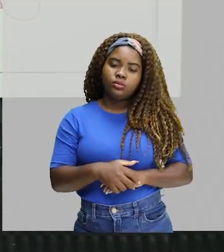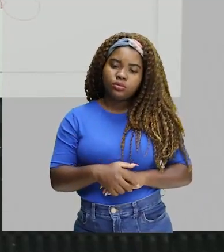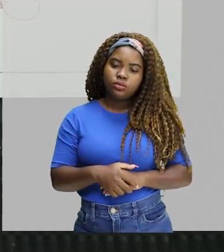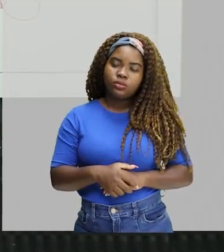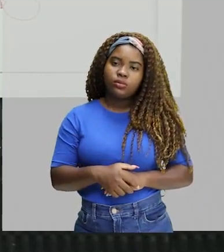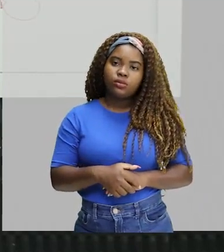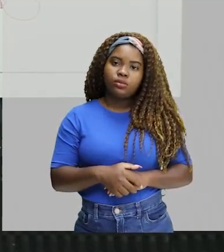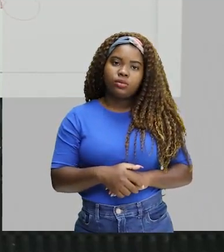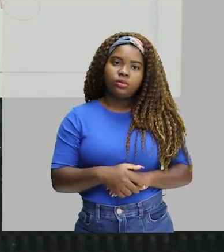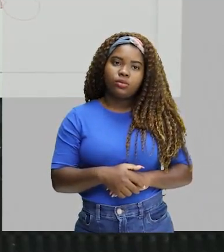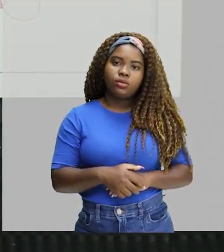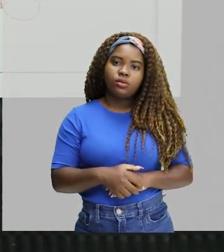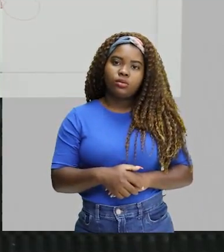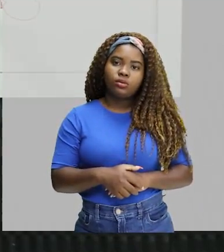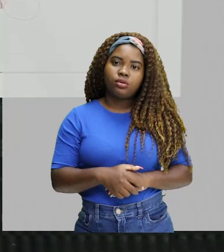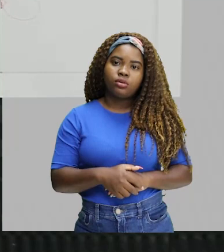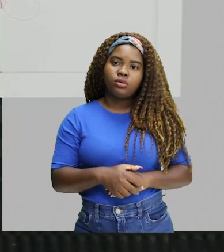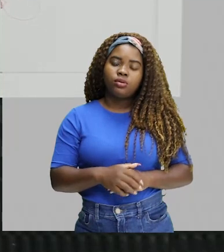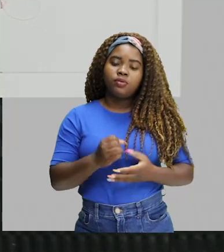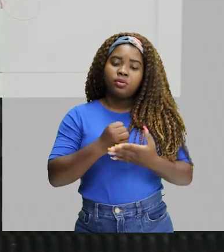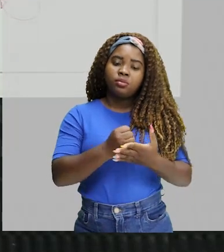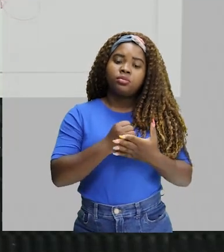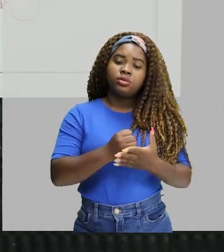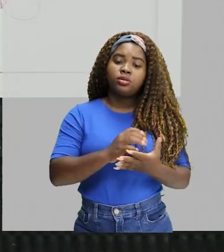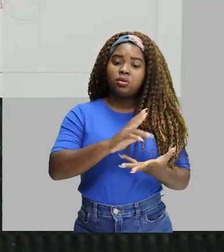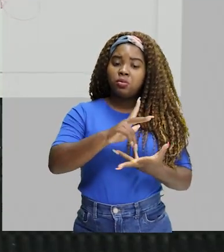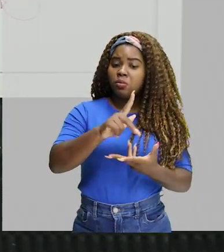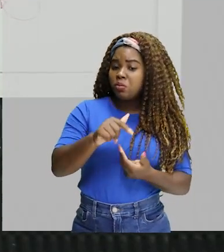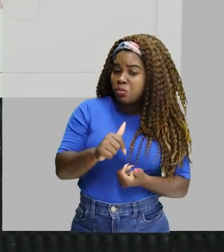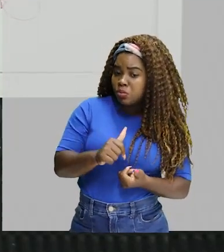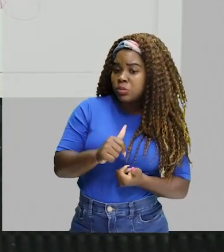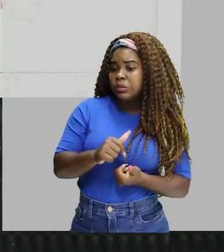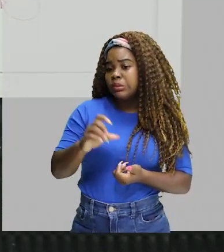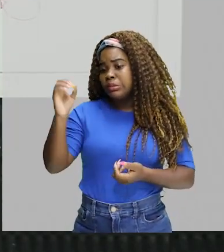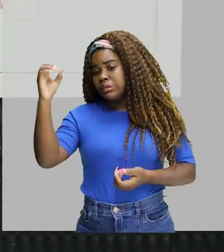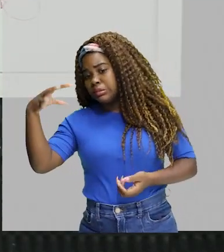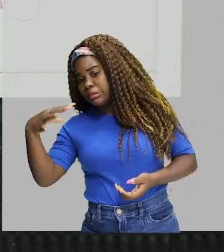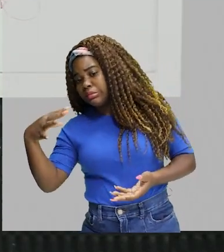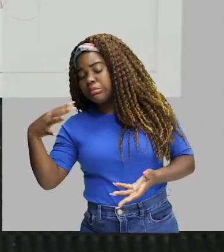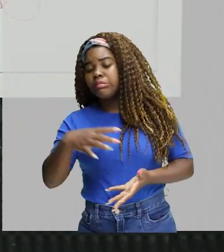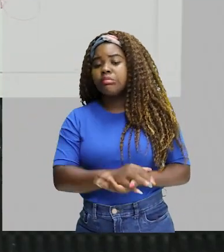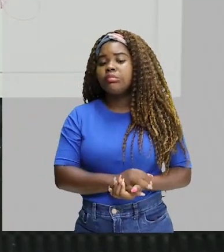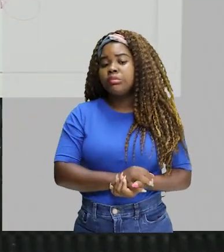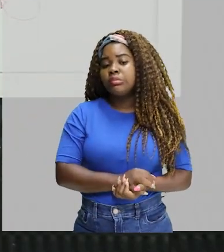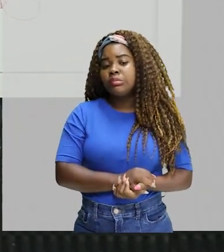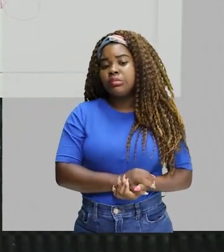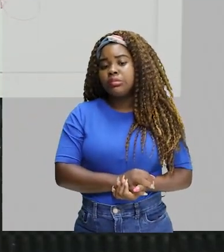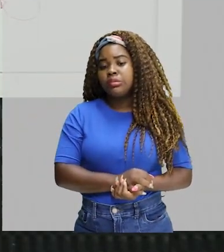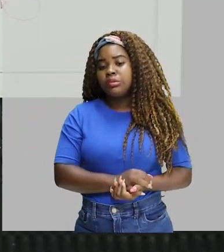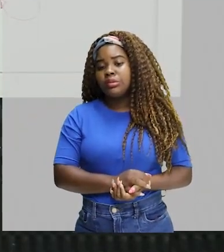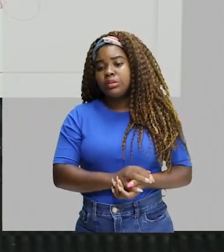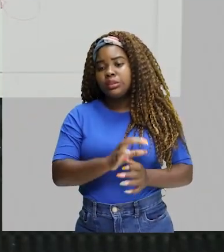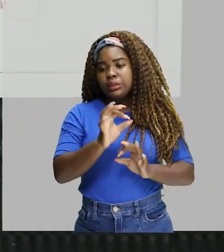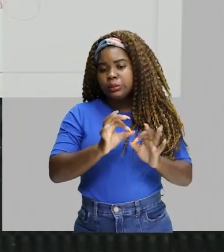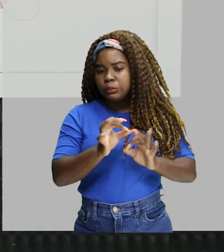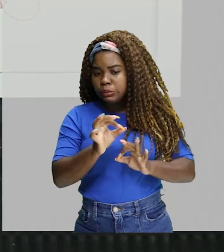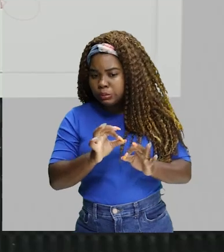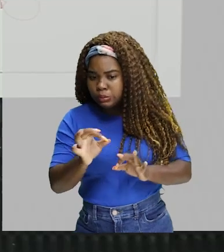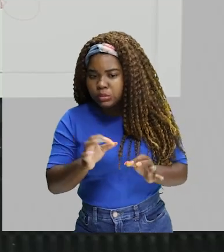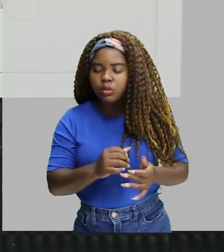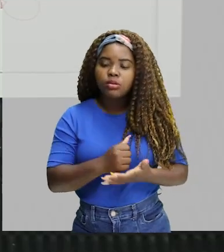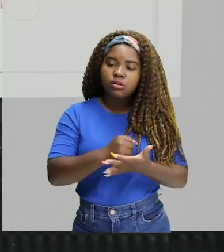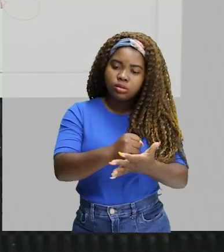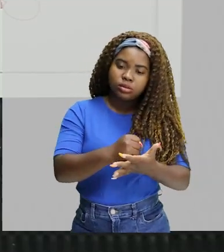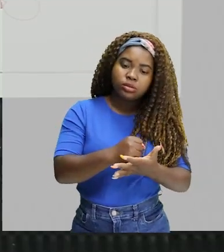essa dialética ela vai me levar até o mundo inteligível, correto? E neste trajeto que você deve buscar, que